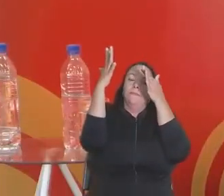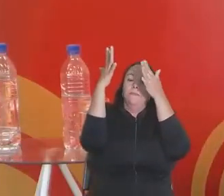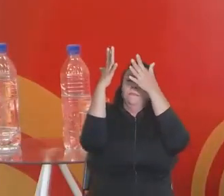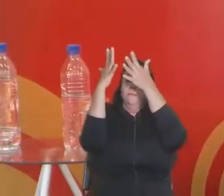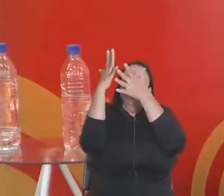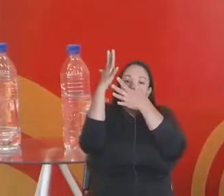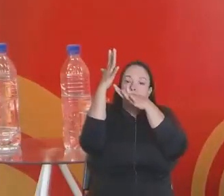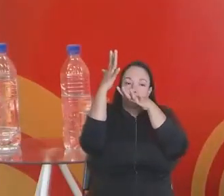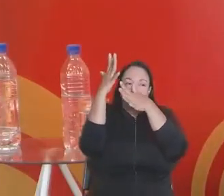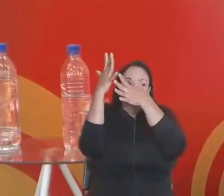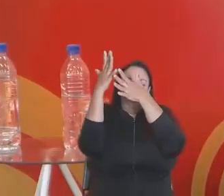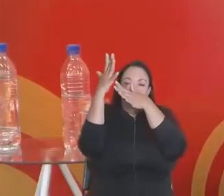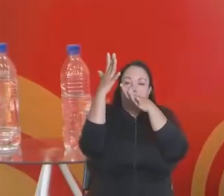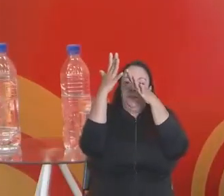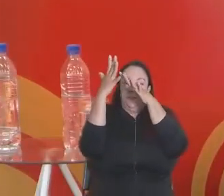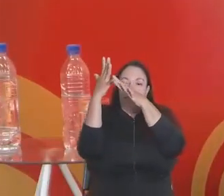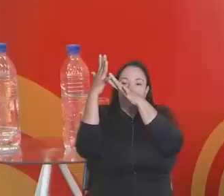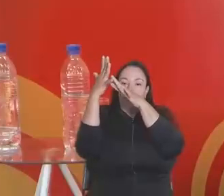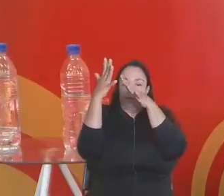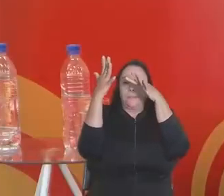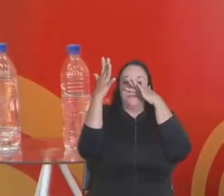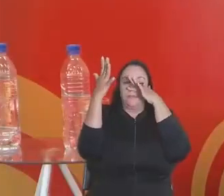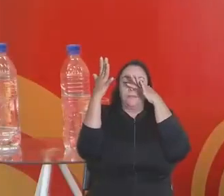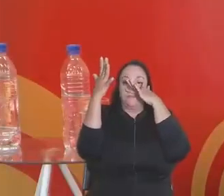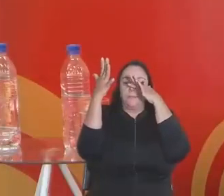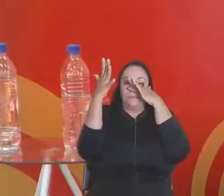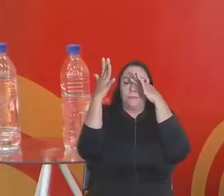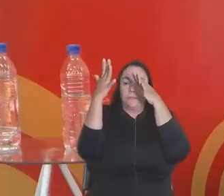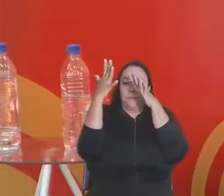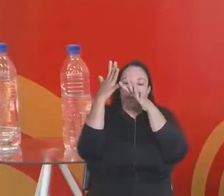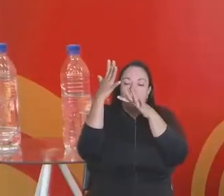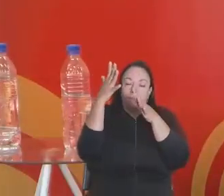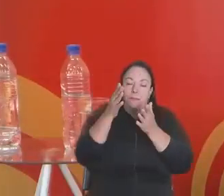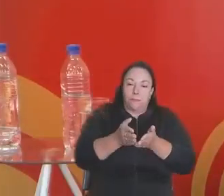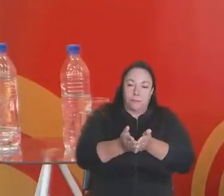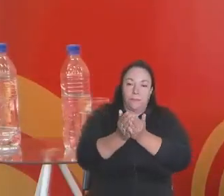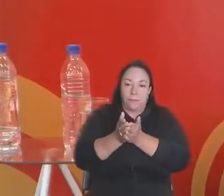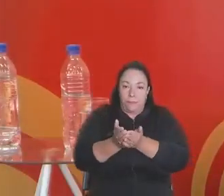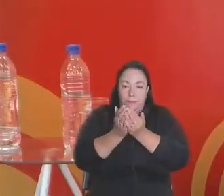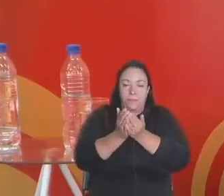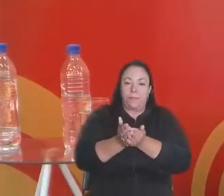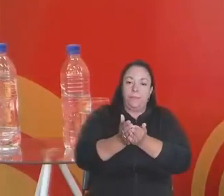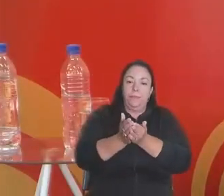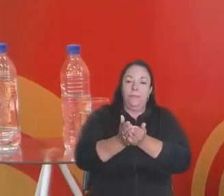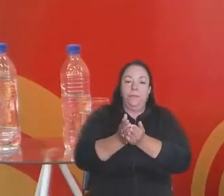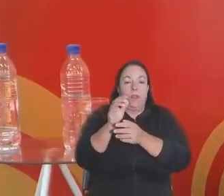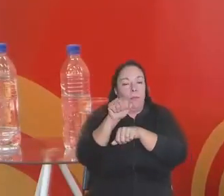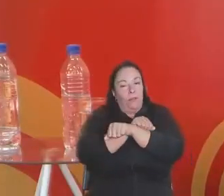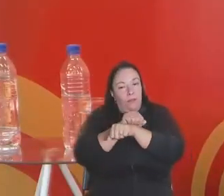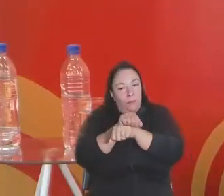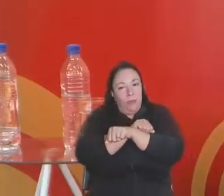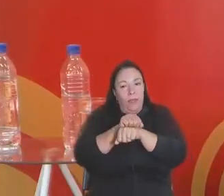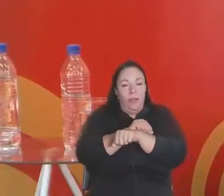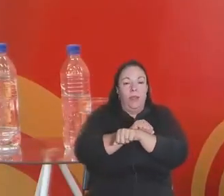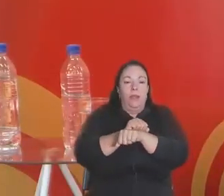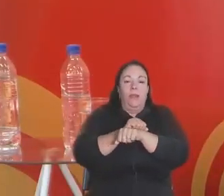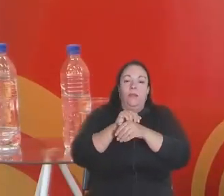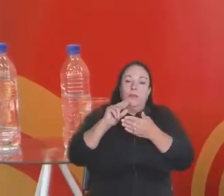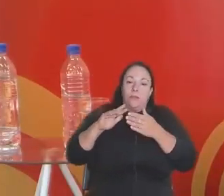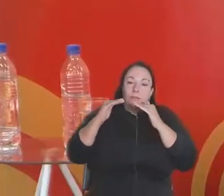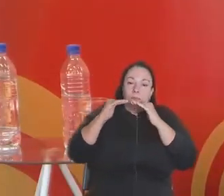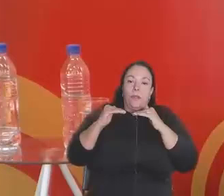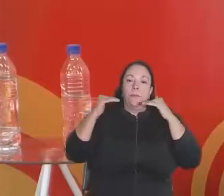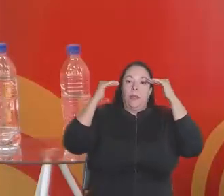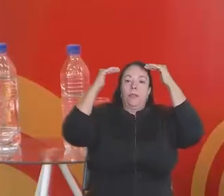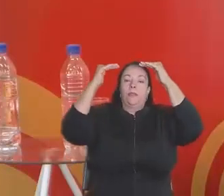né? Aqueles momentos que a gente chegava da pescaria também, subia, tomava banho, subia para a parte superior